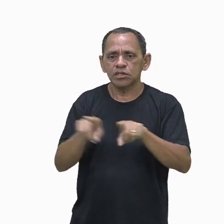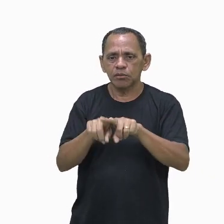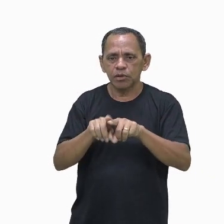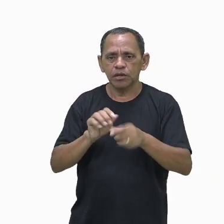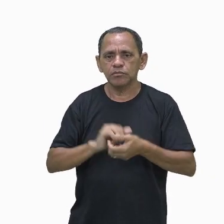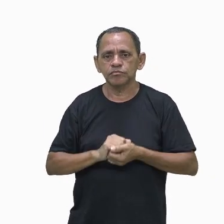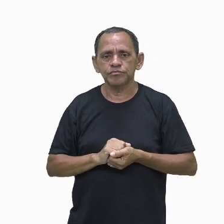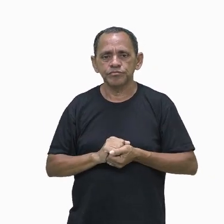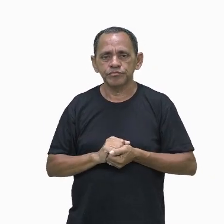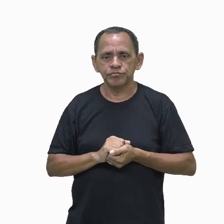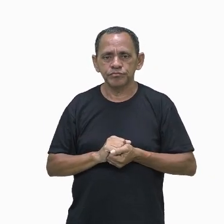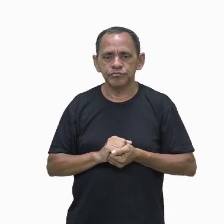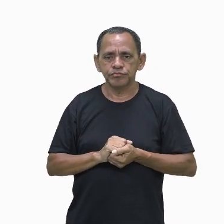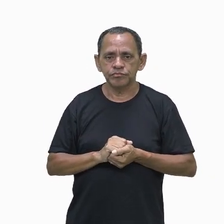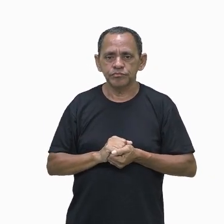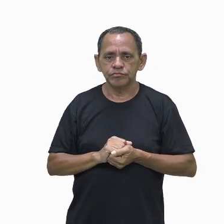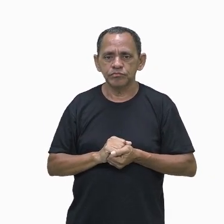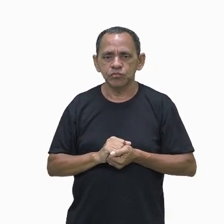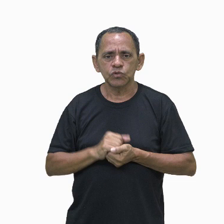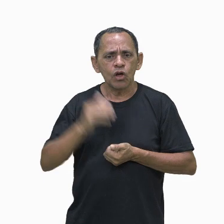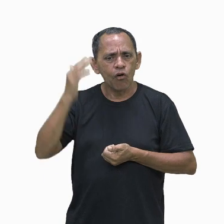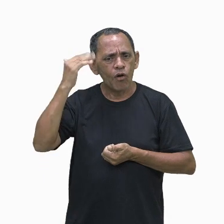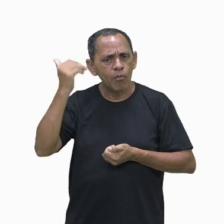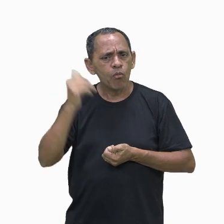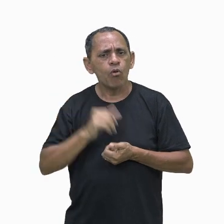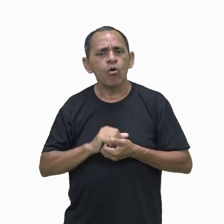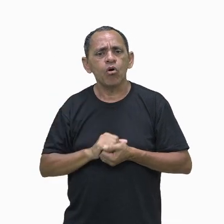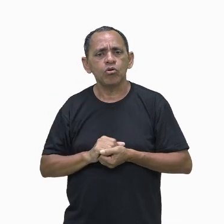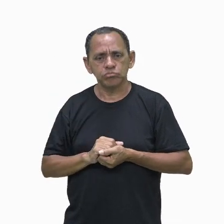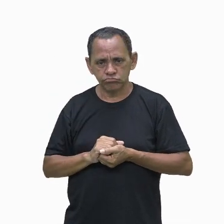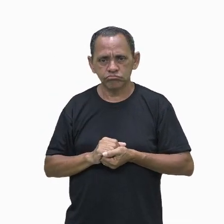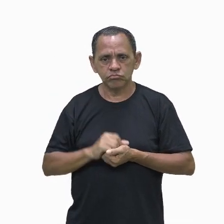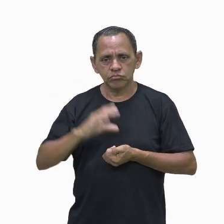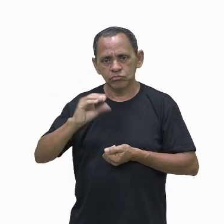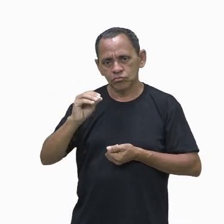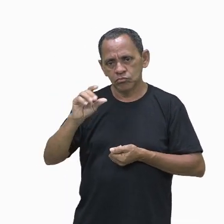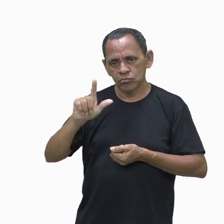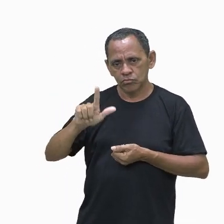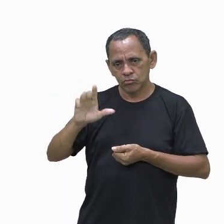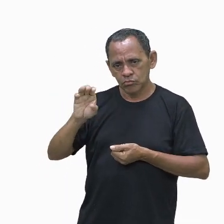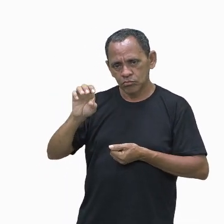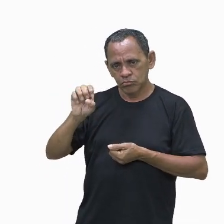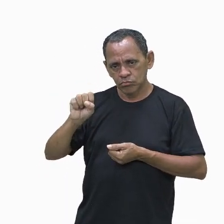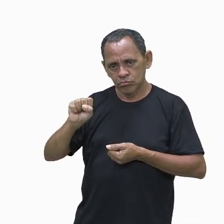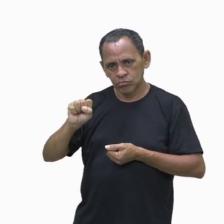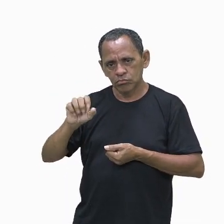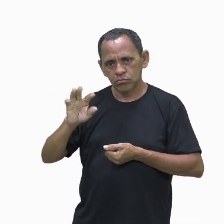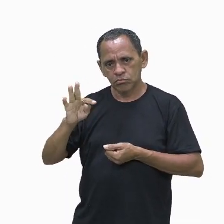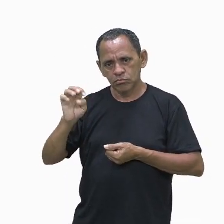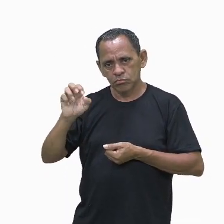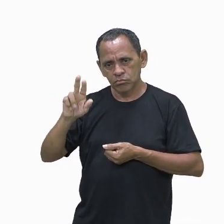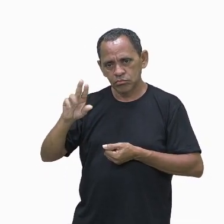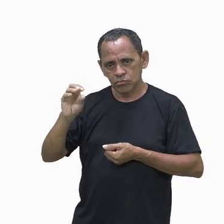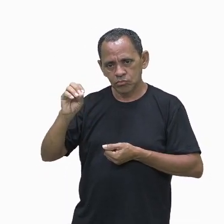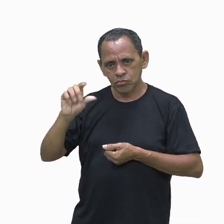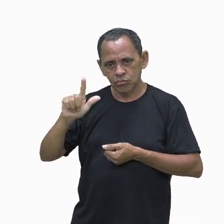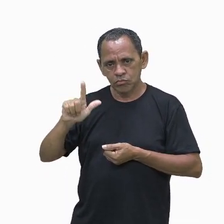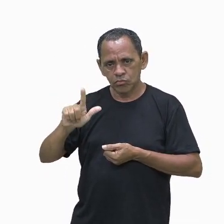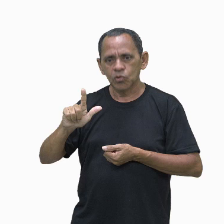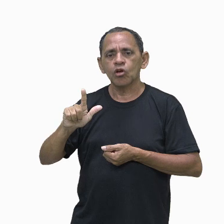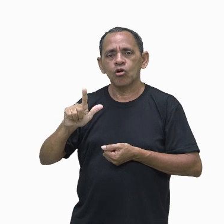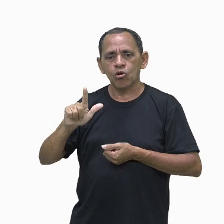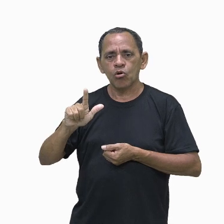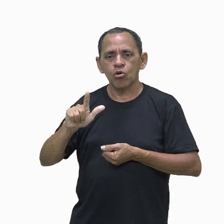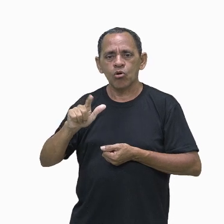conhecido popularmente como colesterol ruim, pois transporta o colesterol das células do fígado para